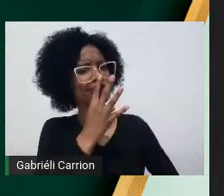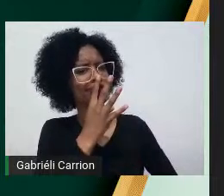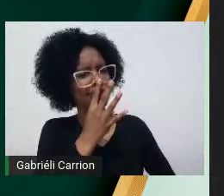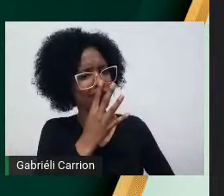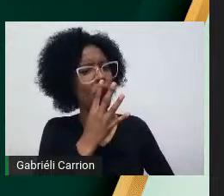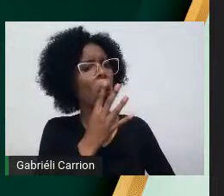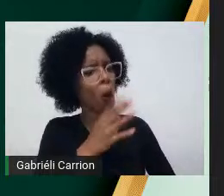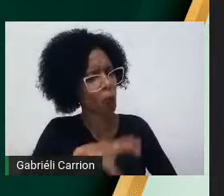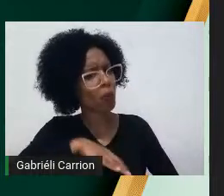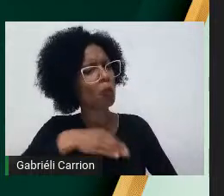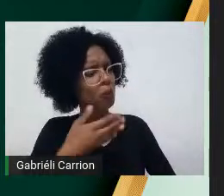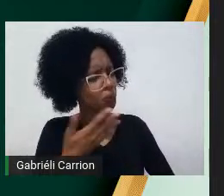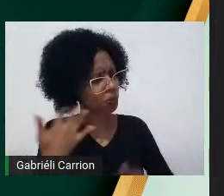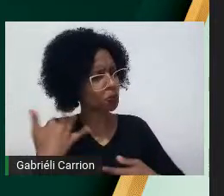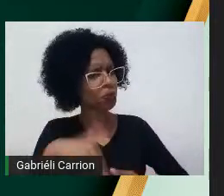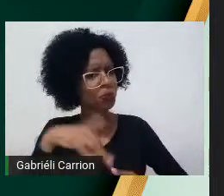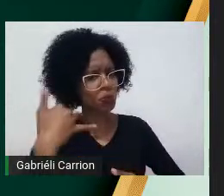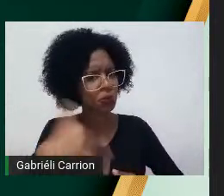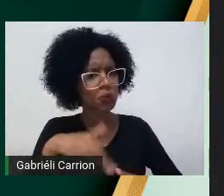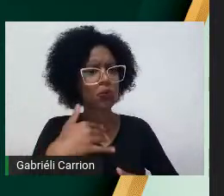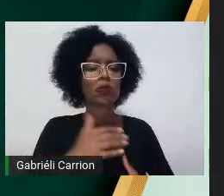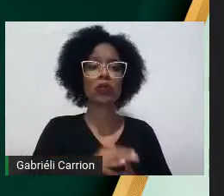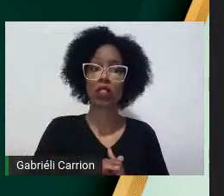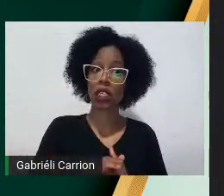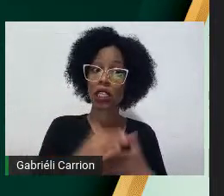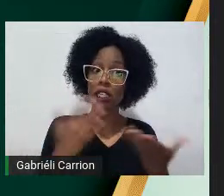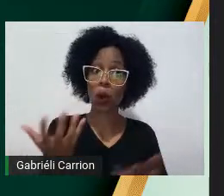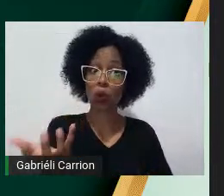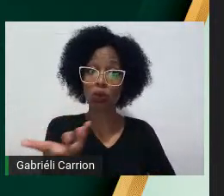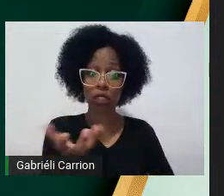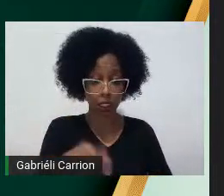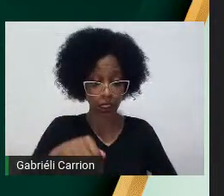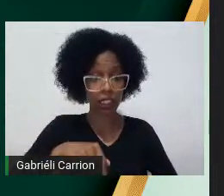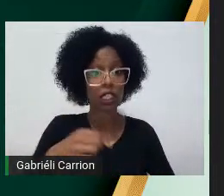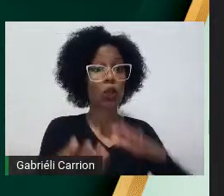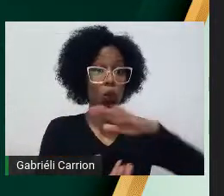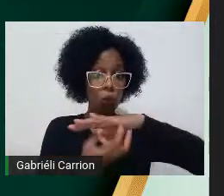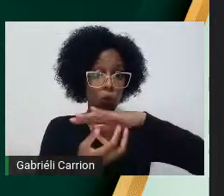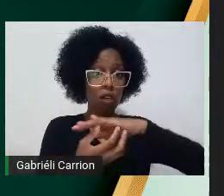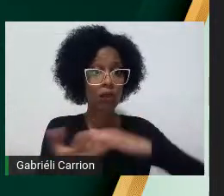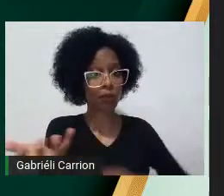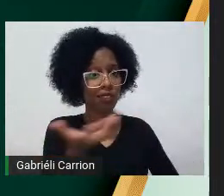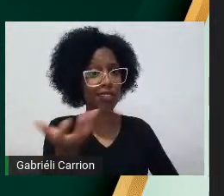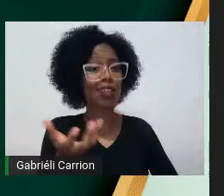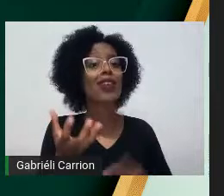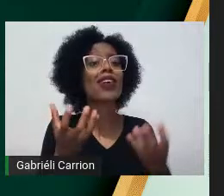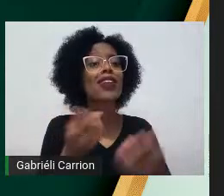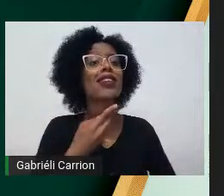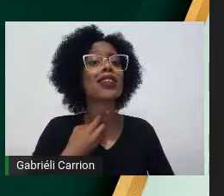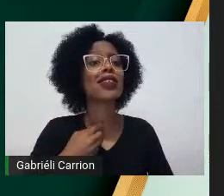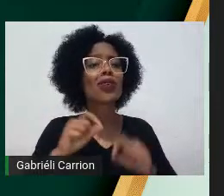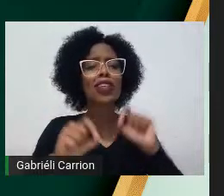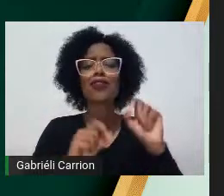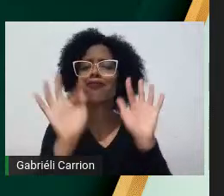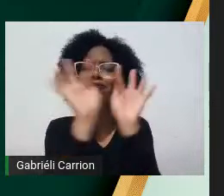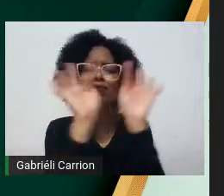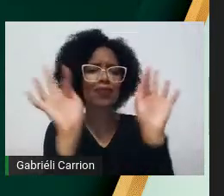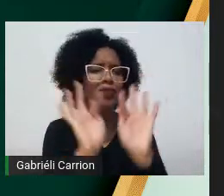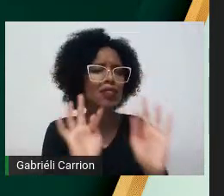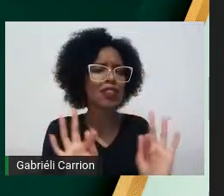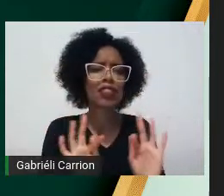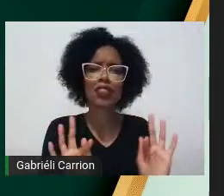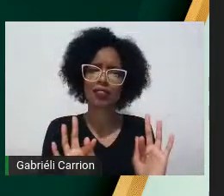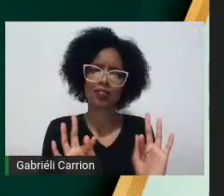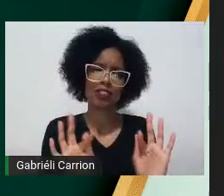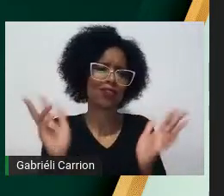muito corajosos. Então, como Campus Caçapava do Sul, quero desejar a vocês a maior felicidade do mundo. Respeitem as